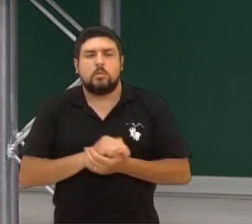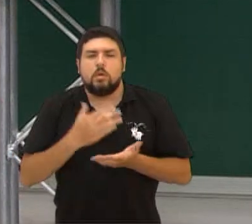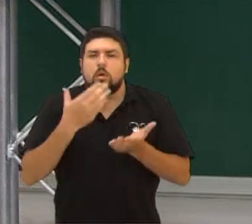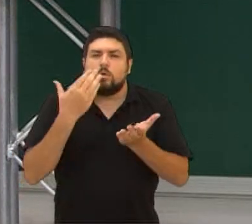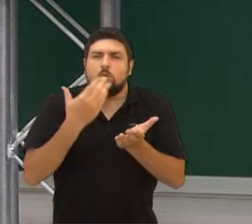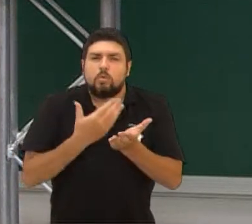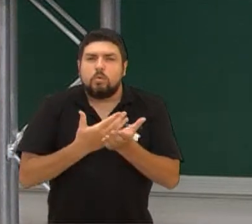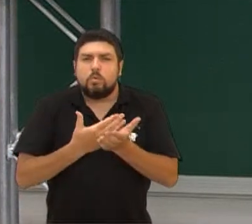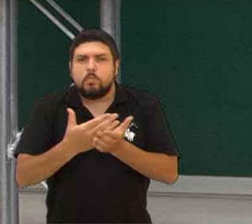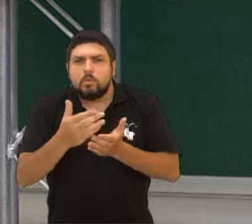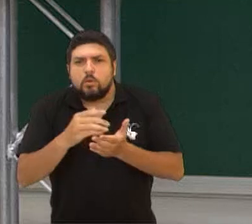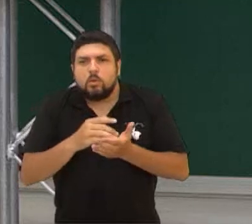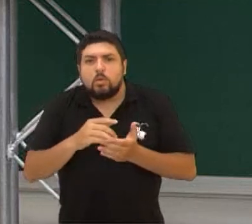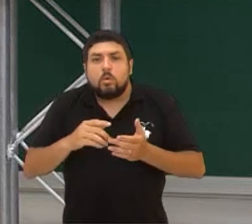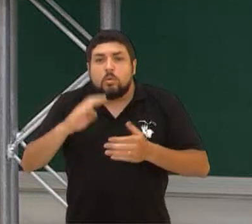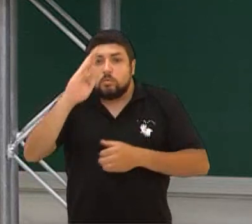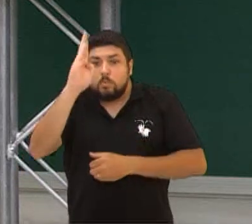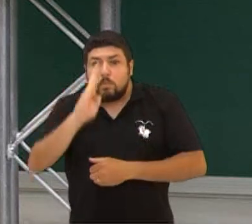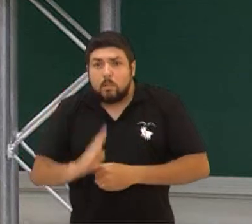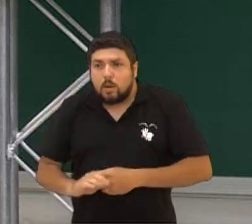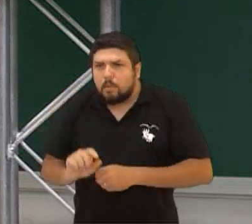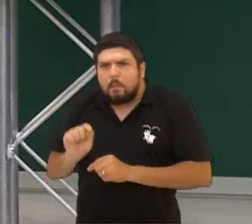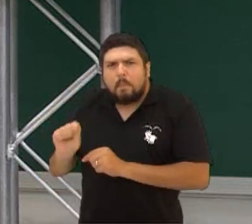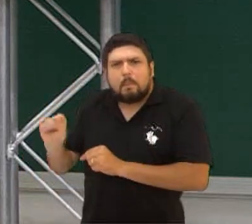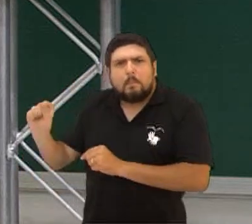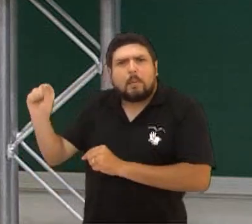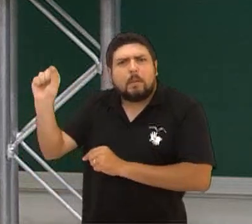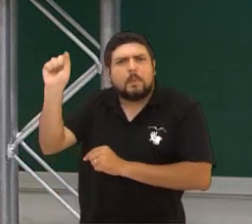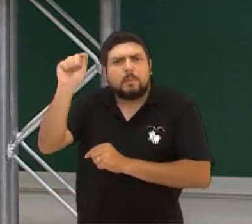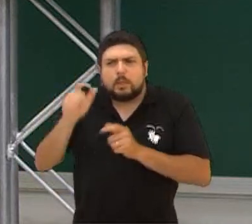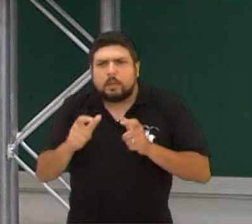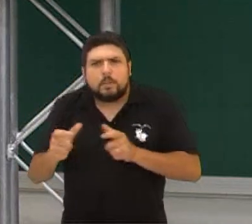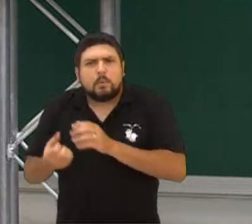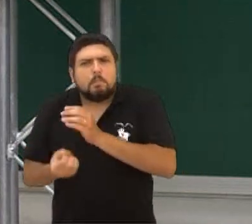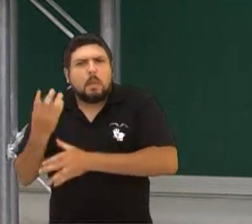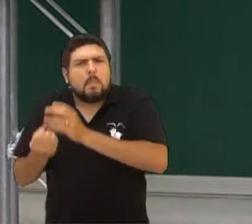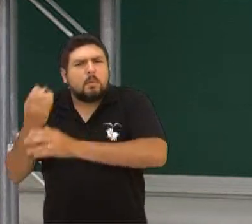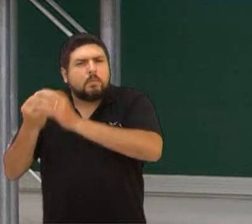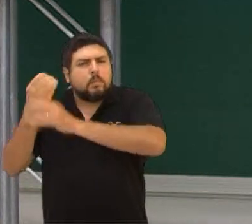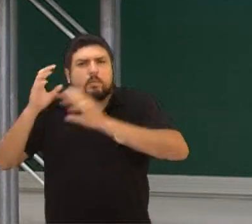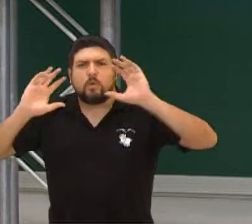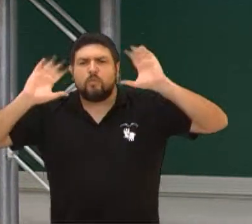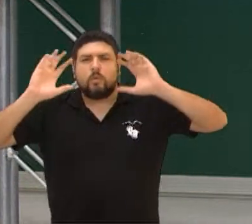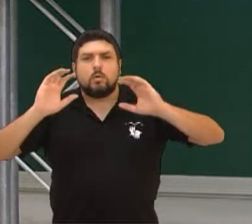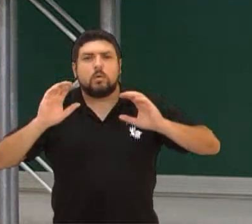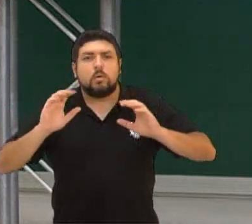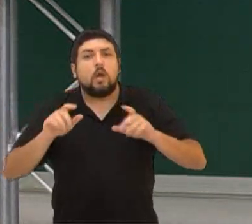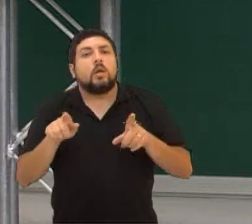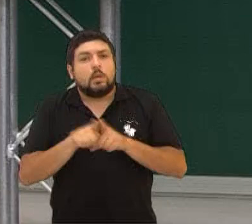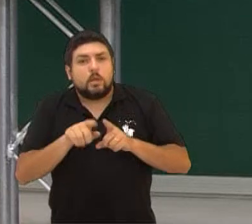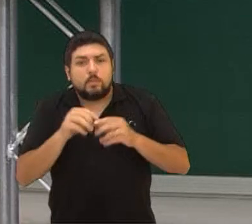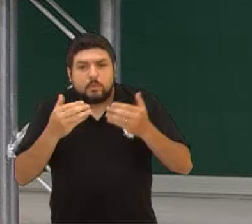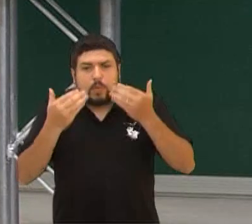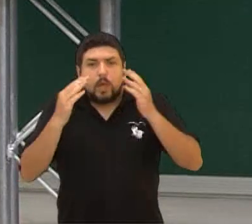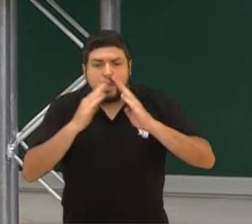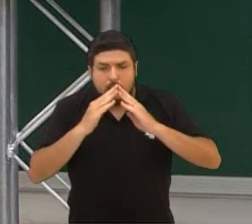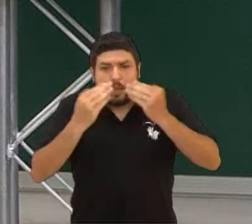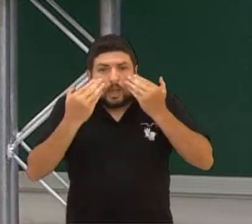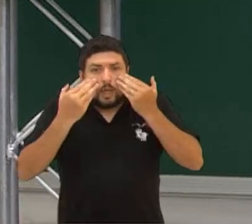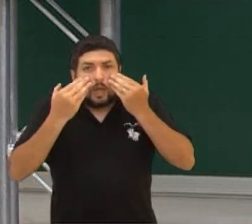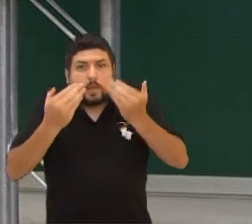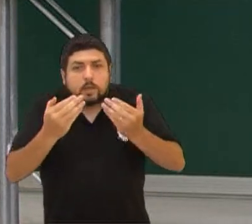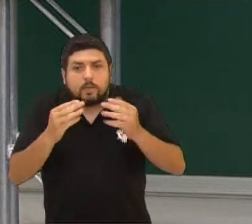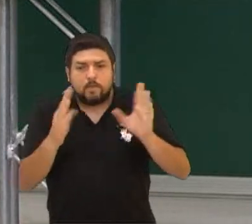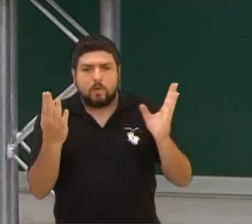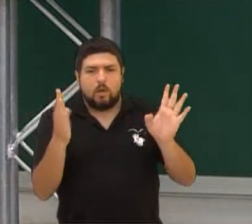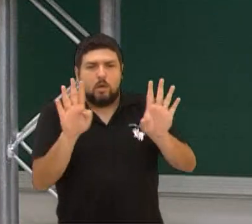surgir quadras de vôlei em tudo quanto era lugar, né? O pessoal jogava vôlei até no portão de casa, ficava 2 para dentro